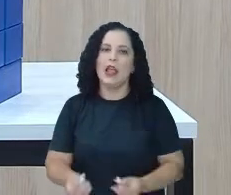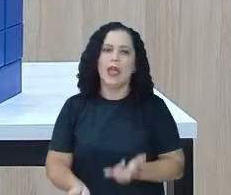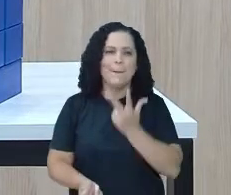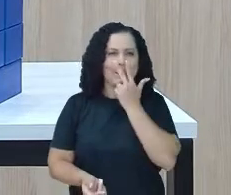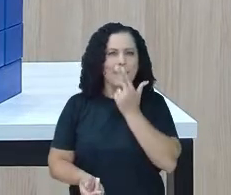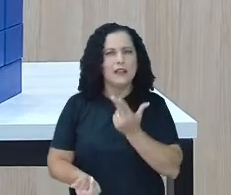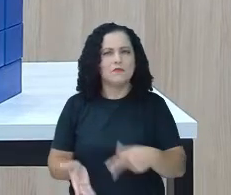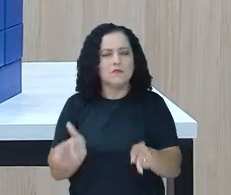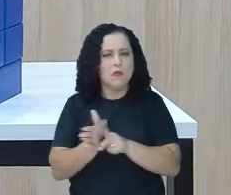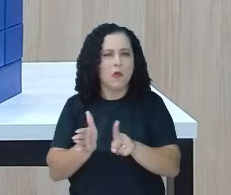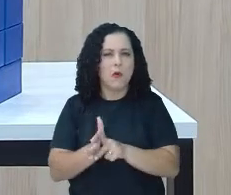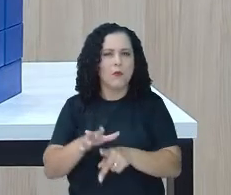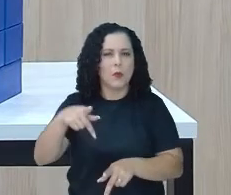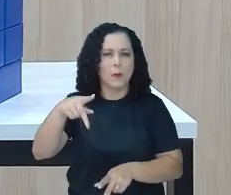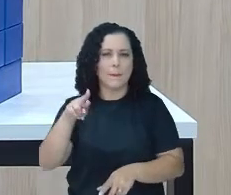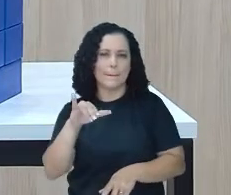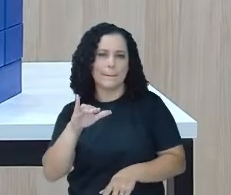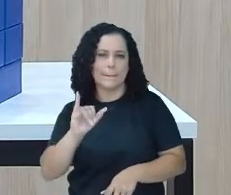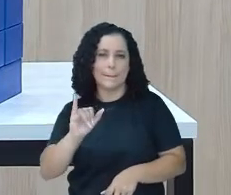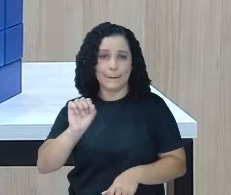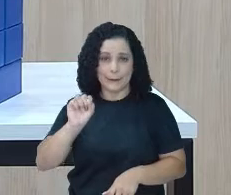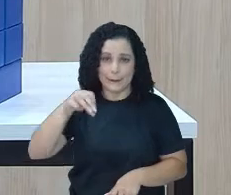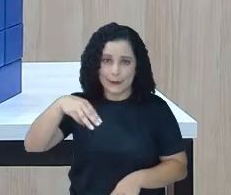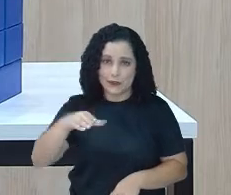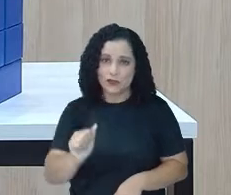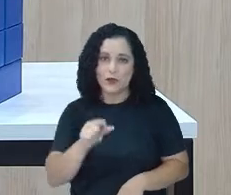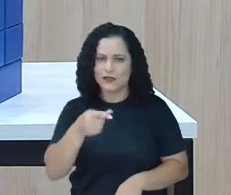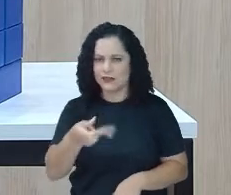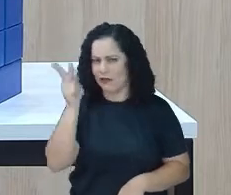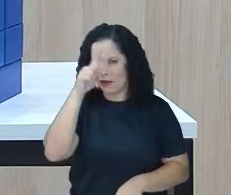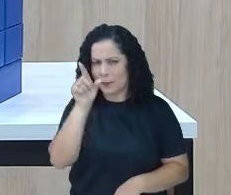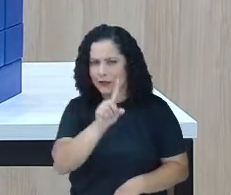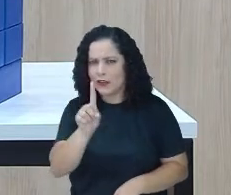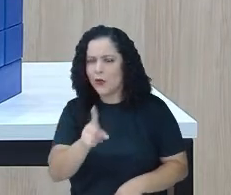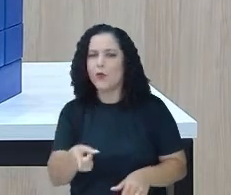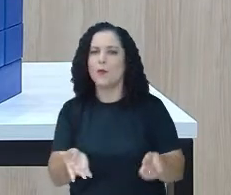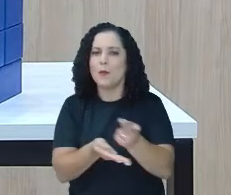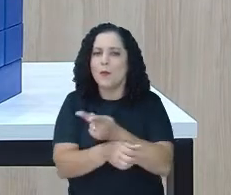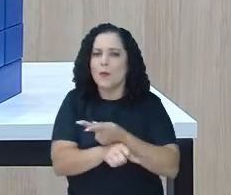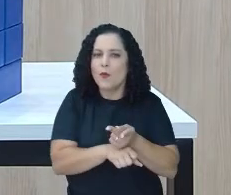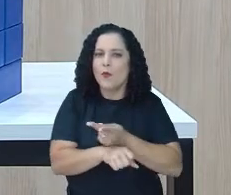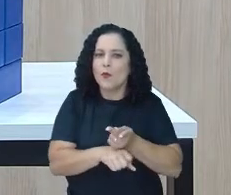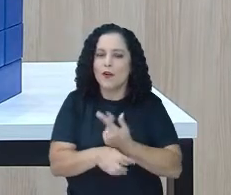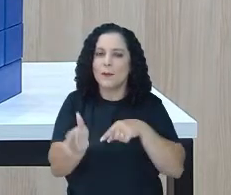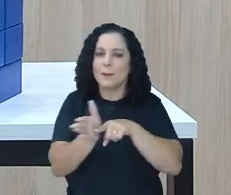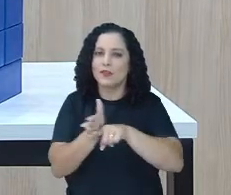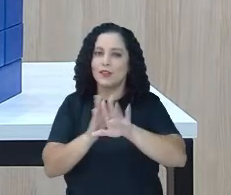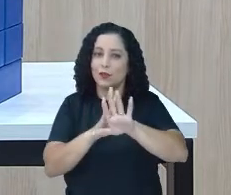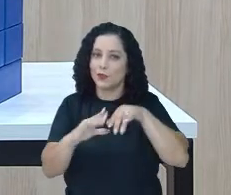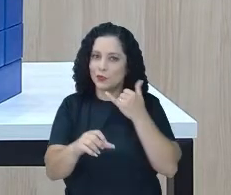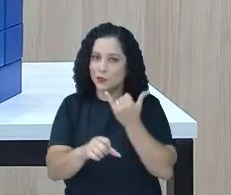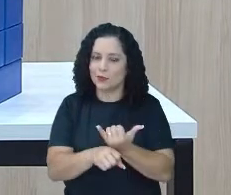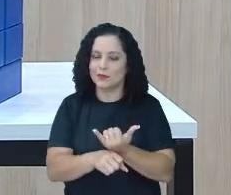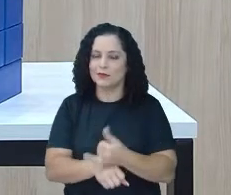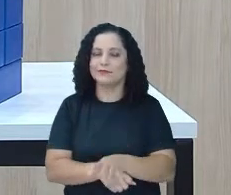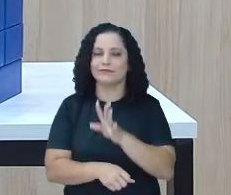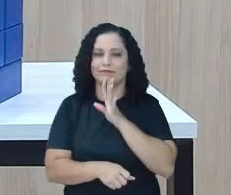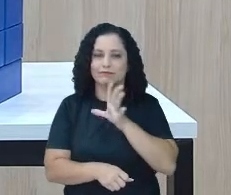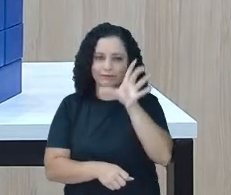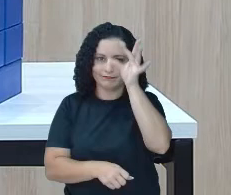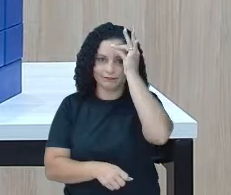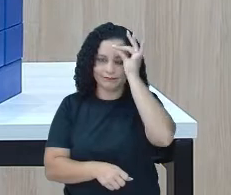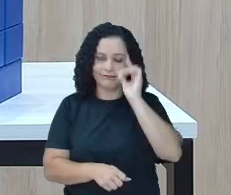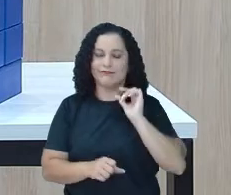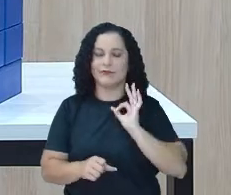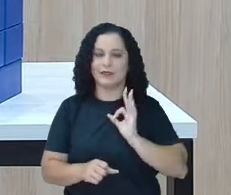já viu aqui em aulas passadas, tá bom? Então, se você não lembra, dá uma olhadinha lá no canal do YouTube para a gente comentar um pouquinho sobre isso depois.